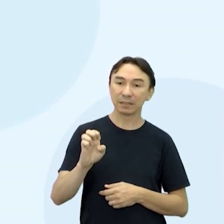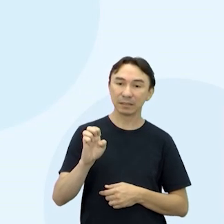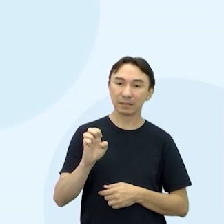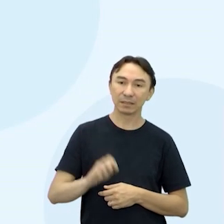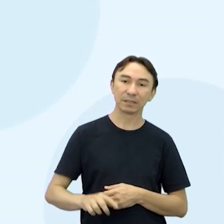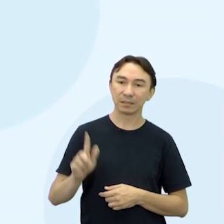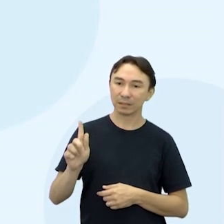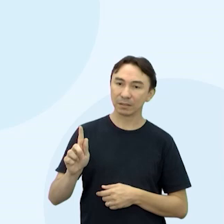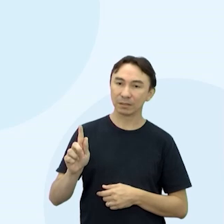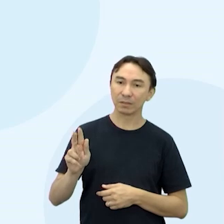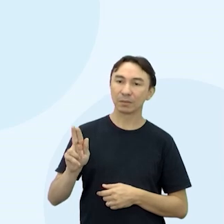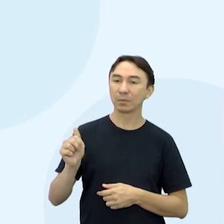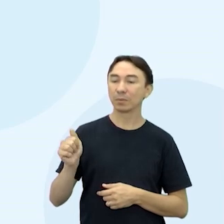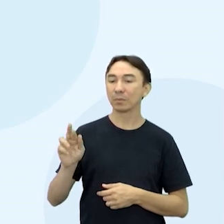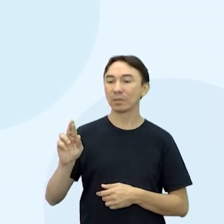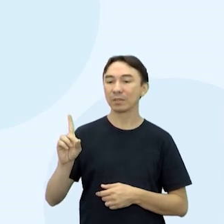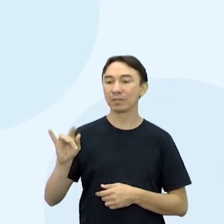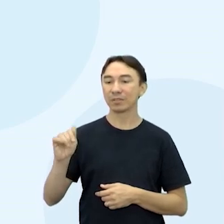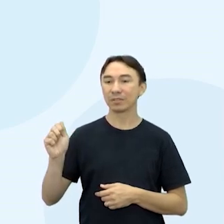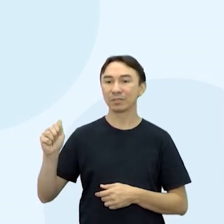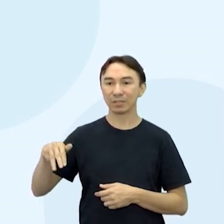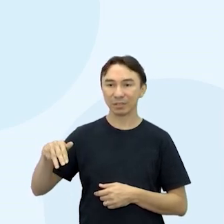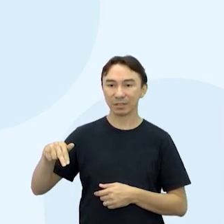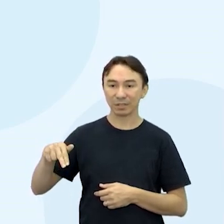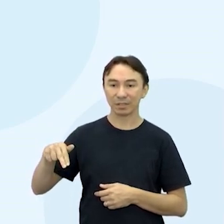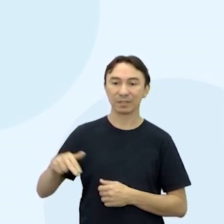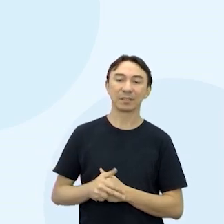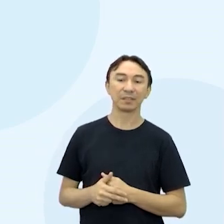Manchester Guardian Prospectus, ou seja, é um jornal The Guardian.